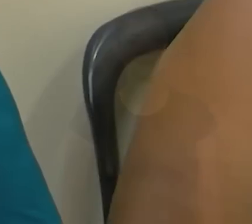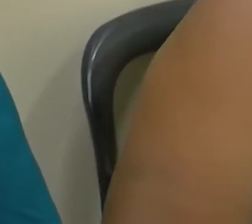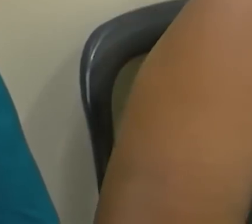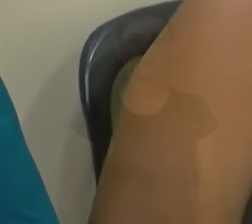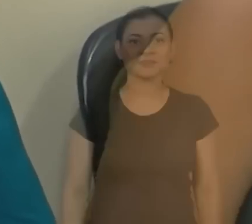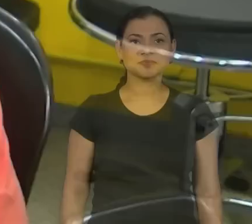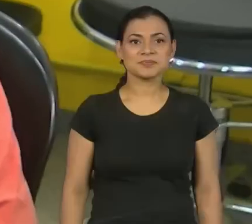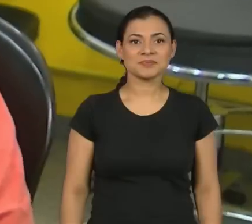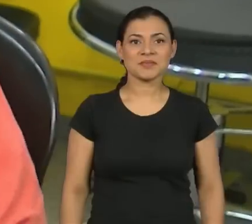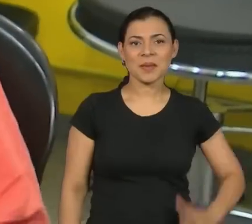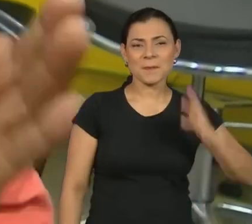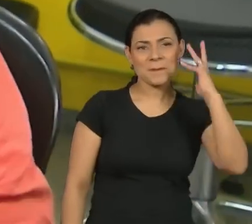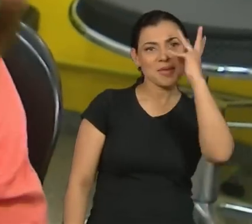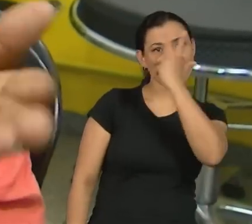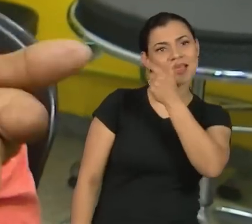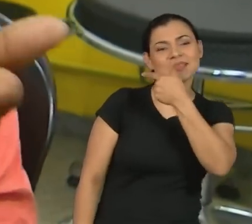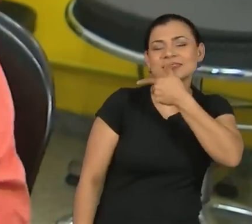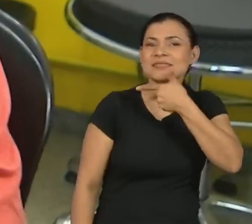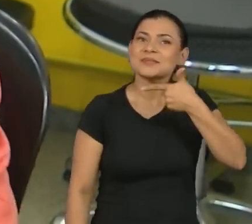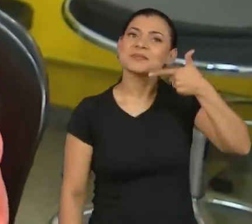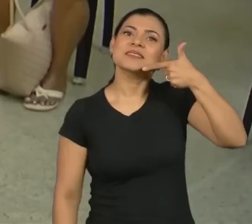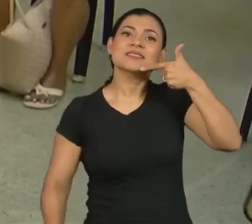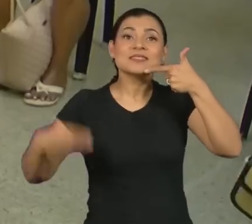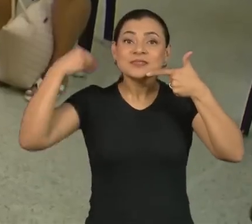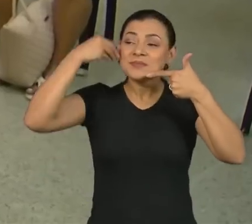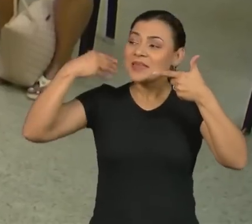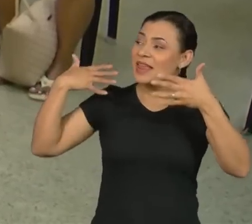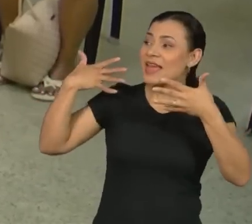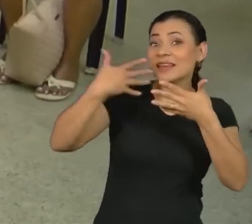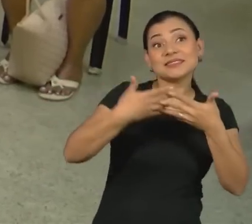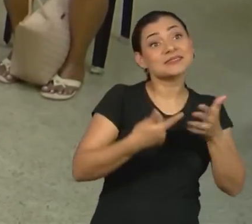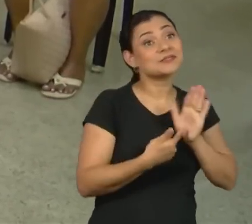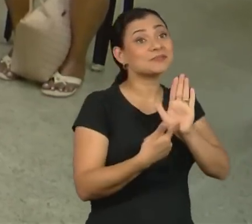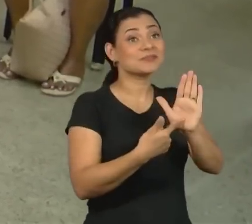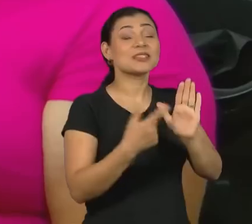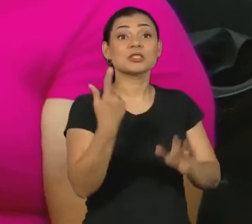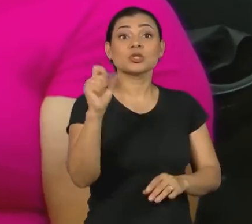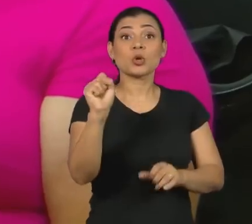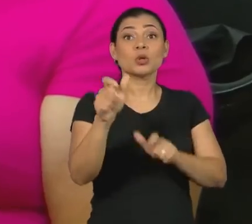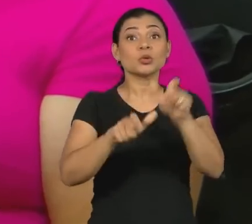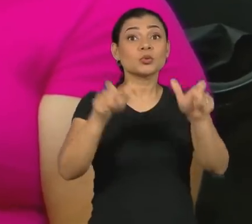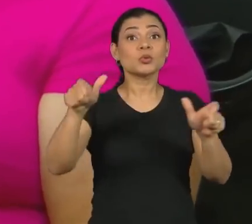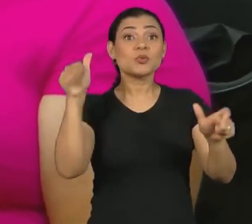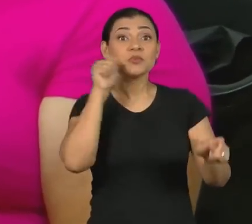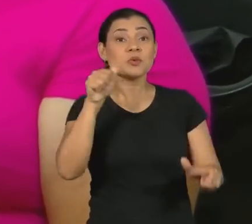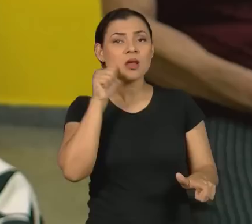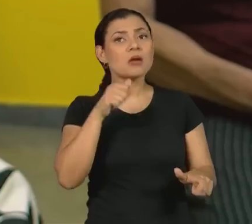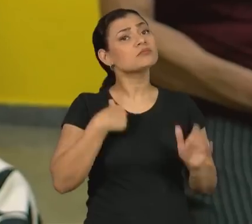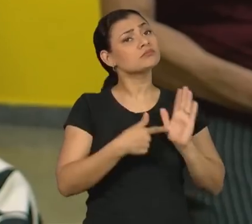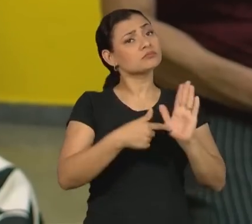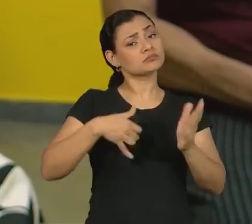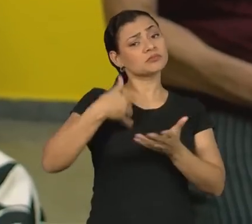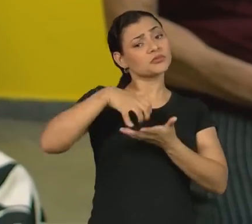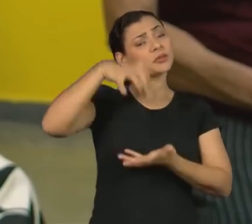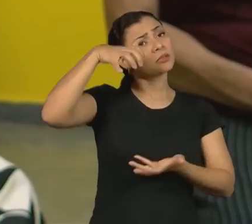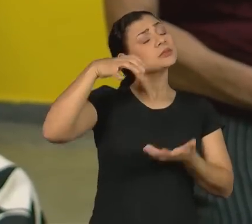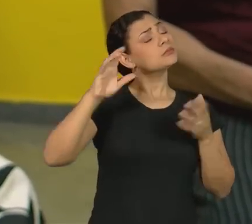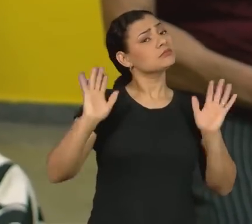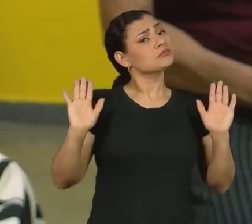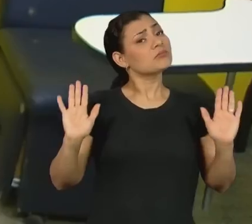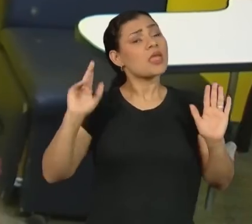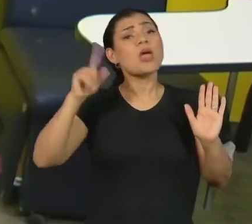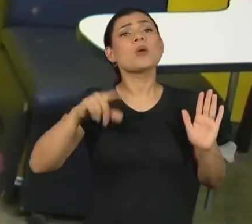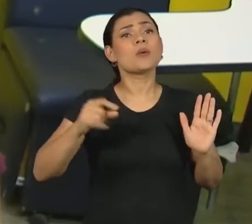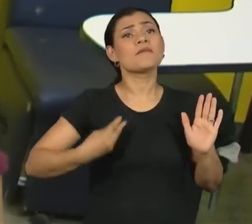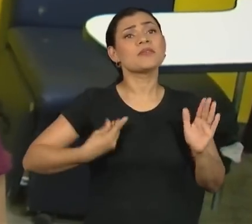Beleza, simpatia e muita experiência de vida. É assim que 18 mulheres mostram que envelhecer pode e deve ser